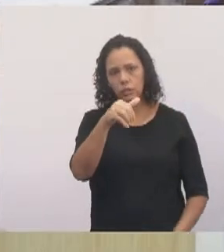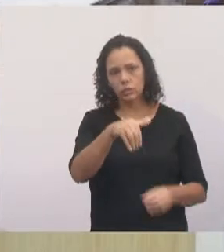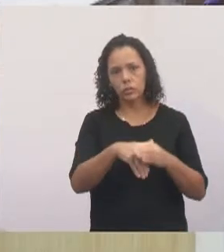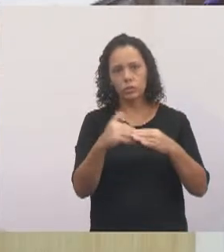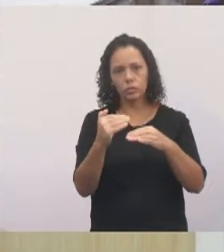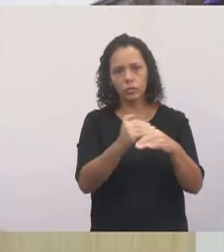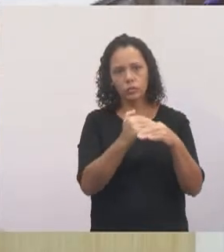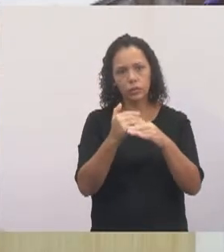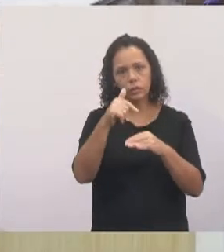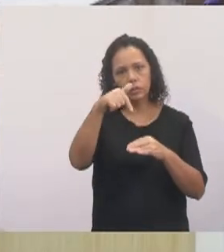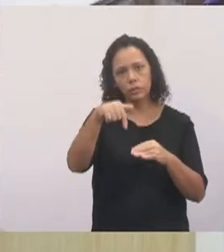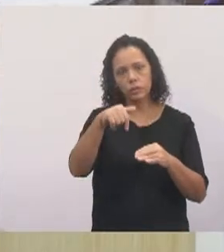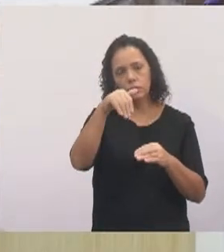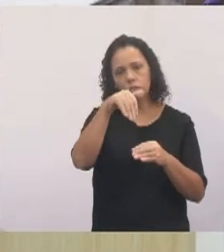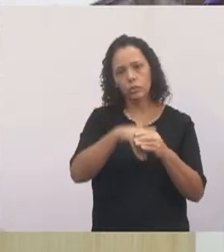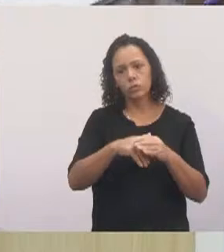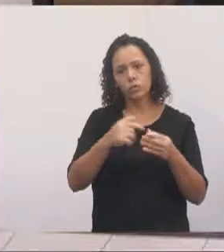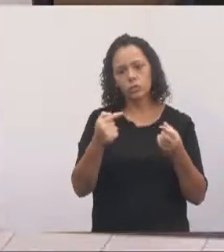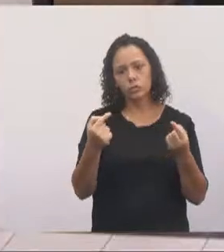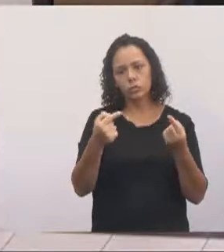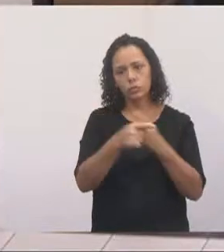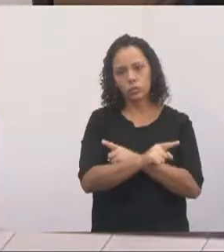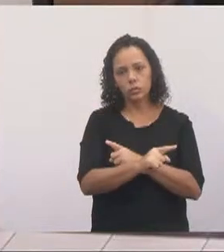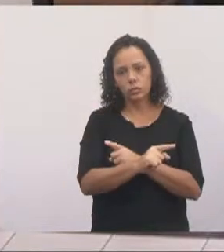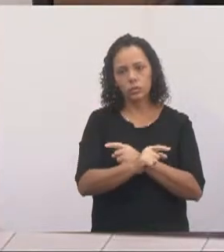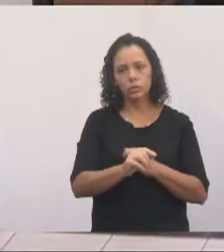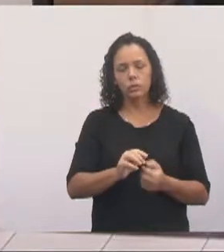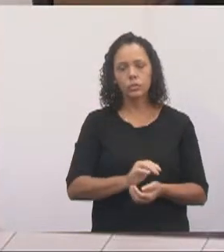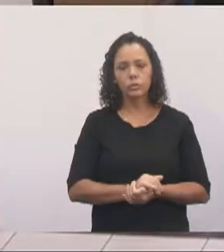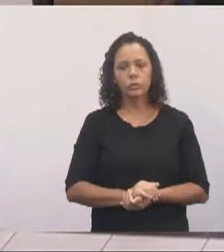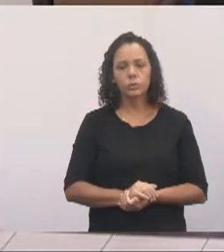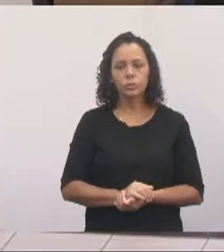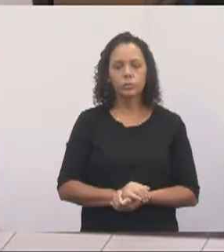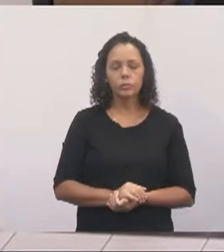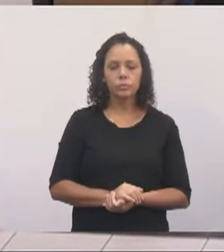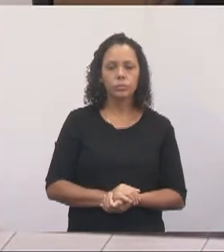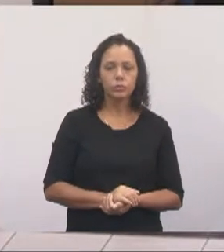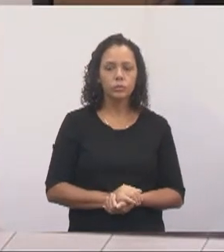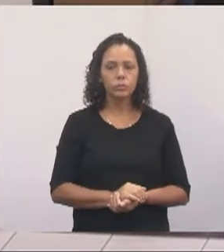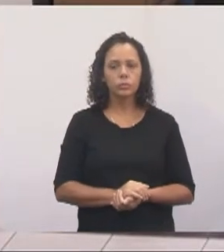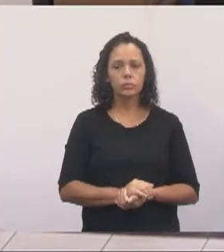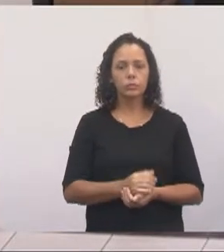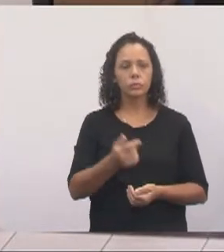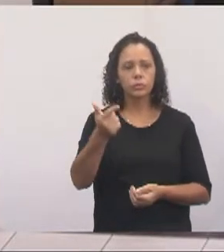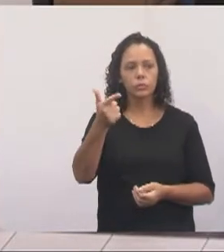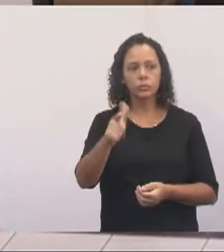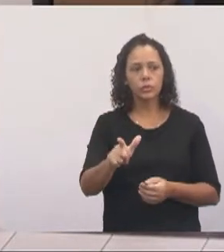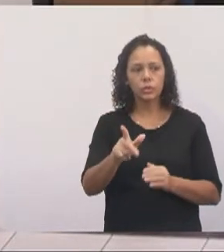7 votos contrários. Próximo projeto.